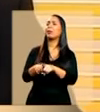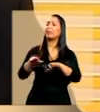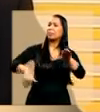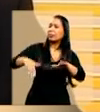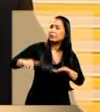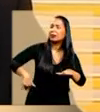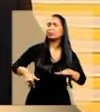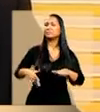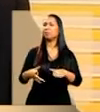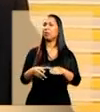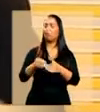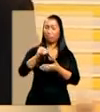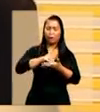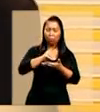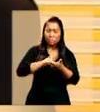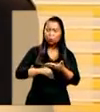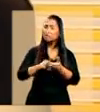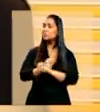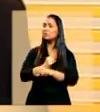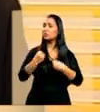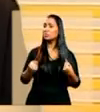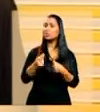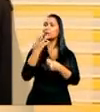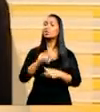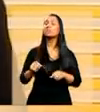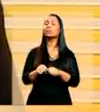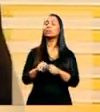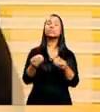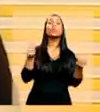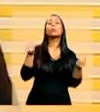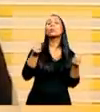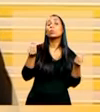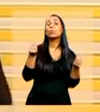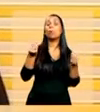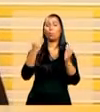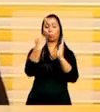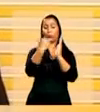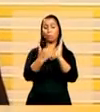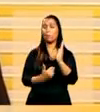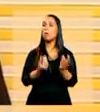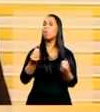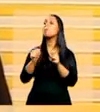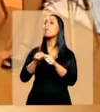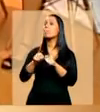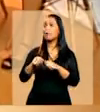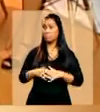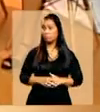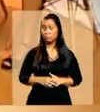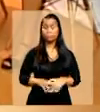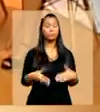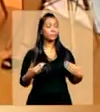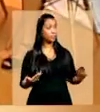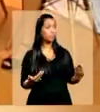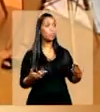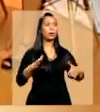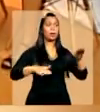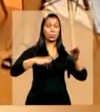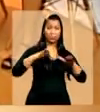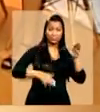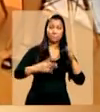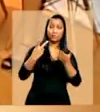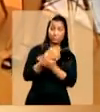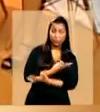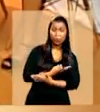aquilo numa agenda impossível da criança realizar. Como ter um equilíbrio com relação a isso? Então, às